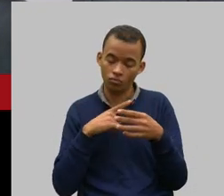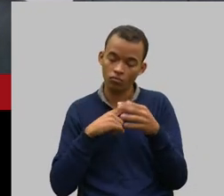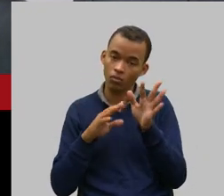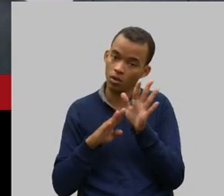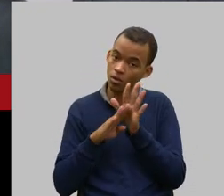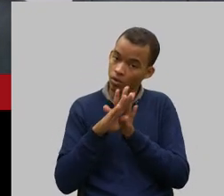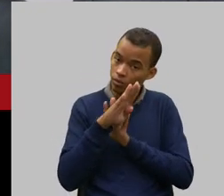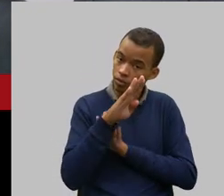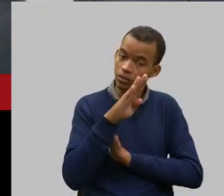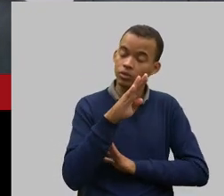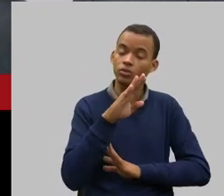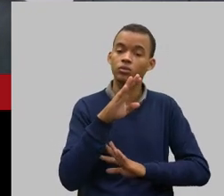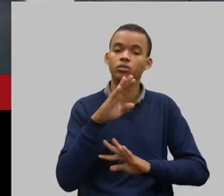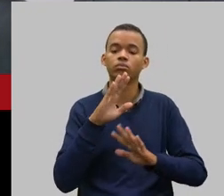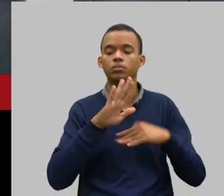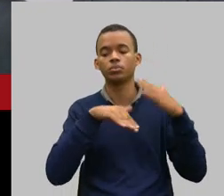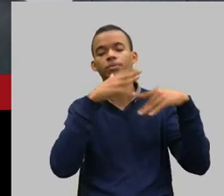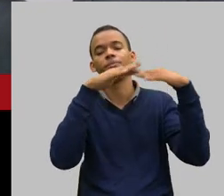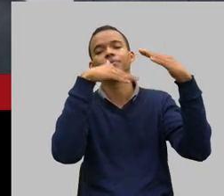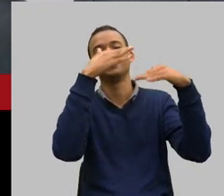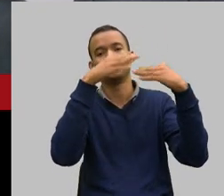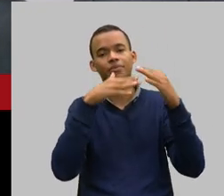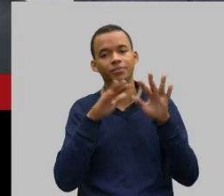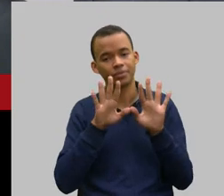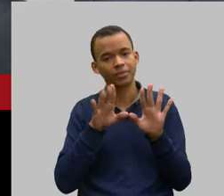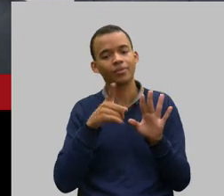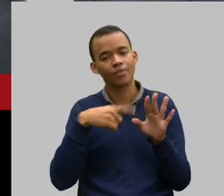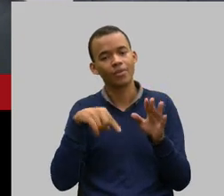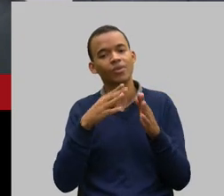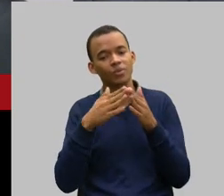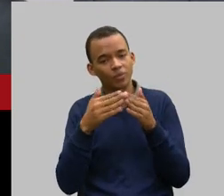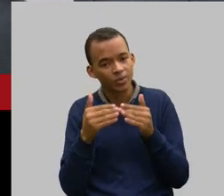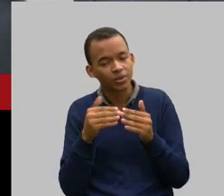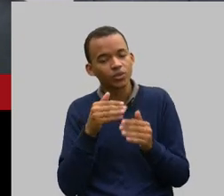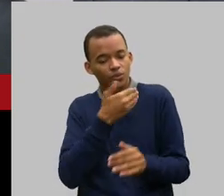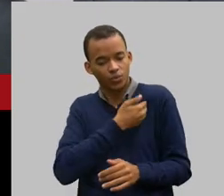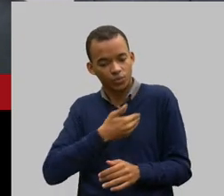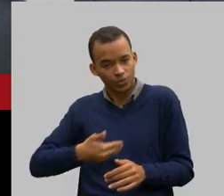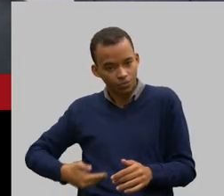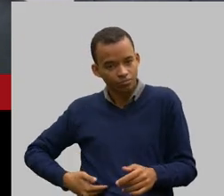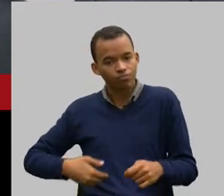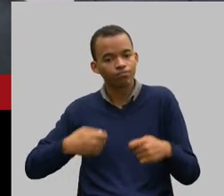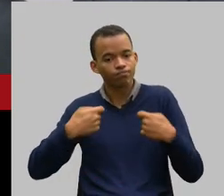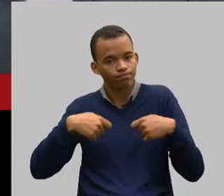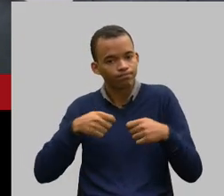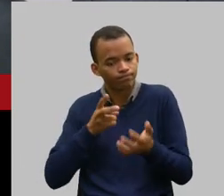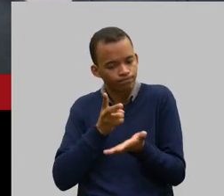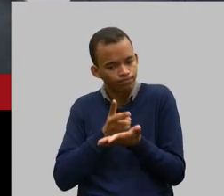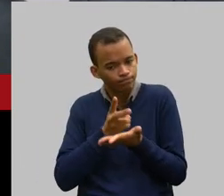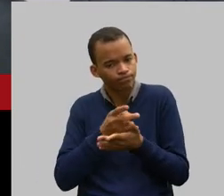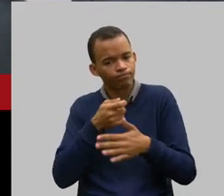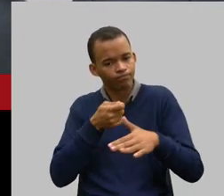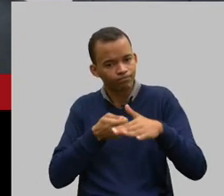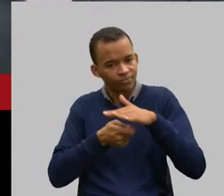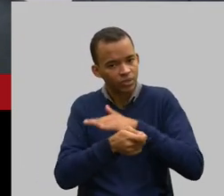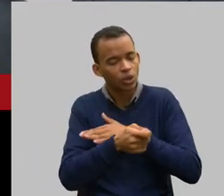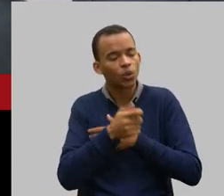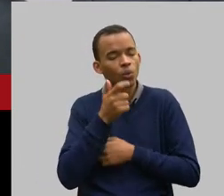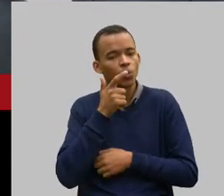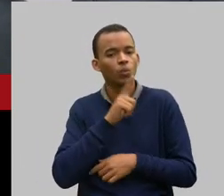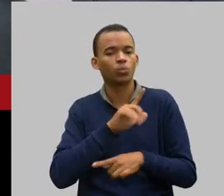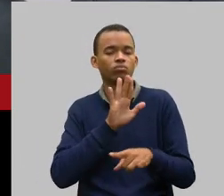eh eh queremos que o governo continue né investindo e dando celeridade nesse aspecto